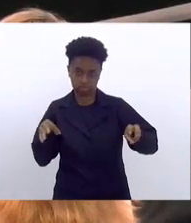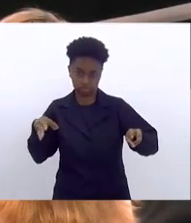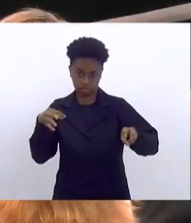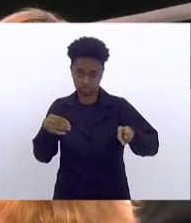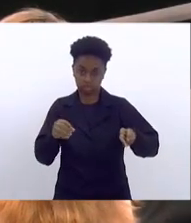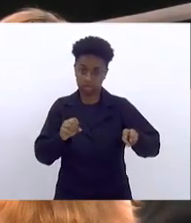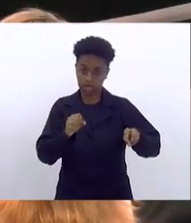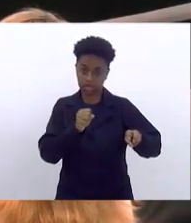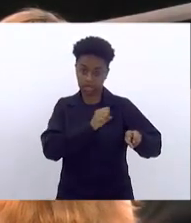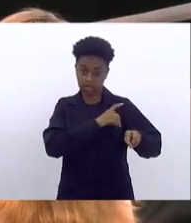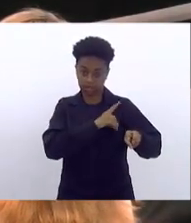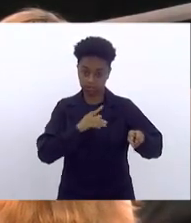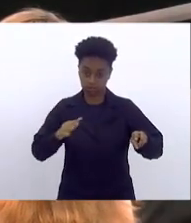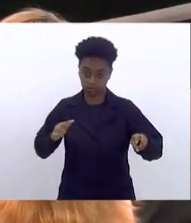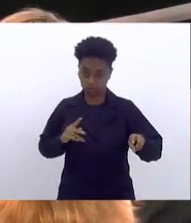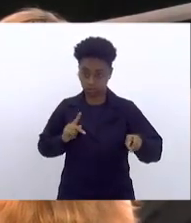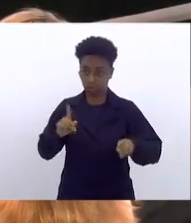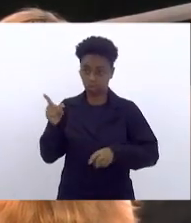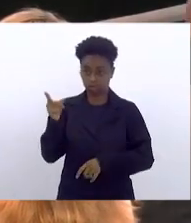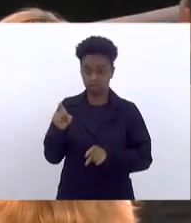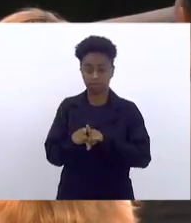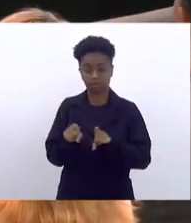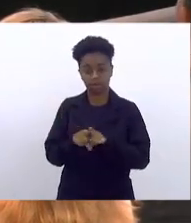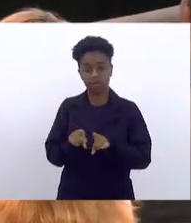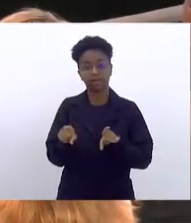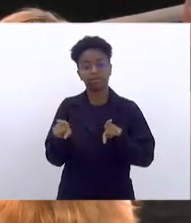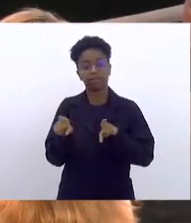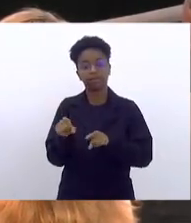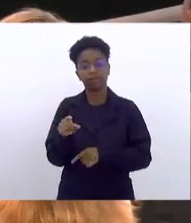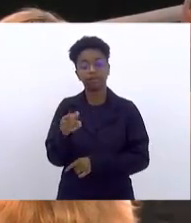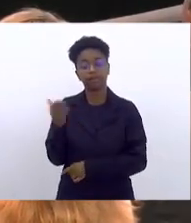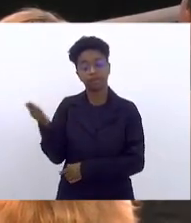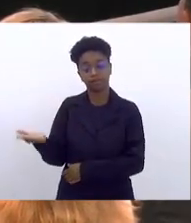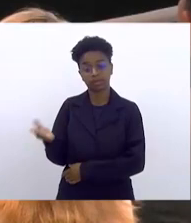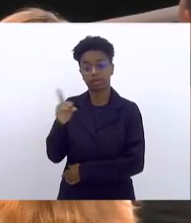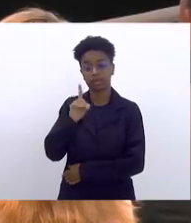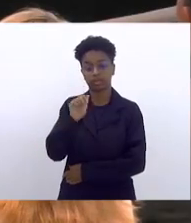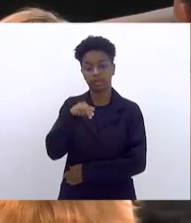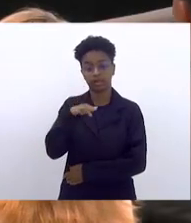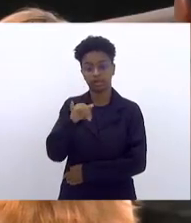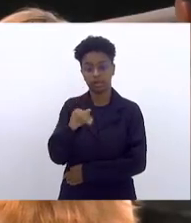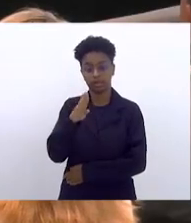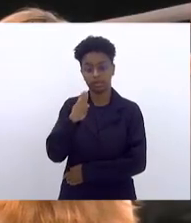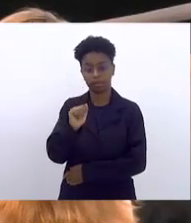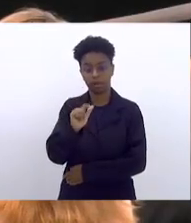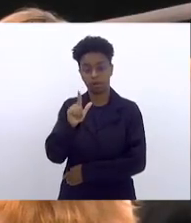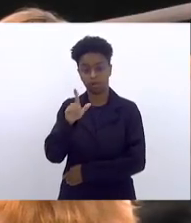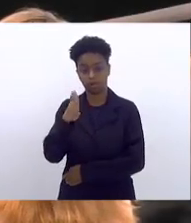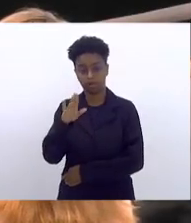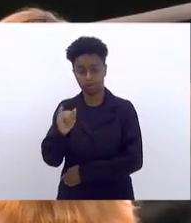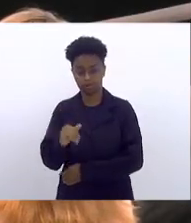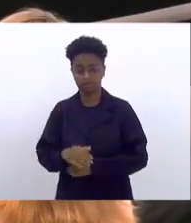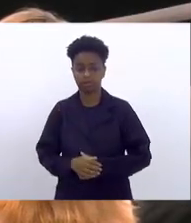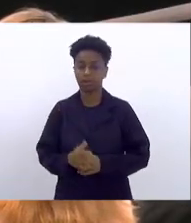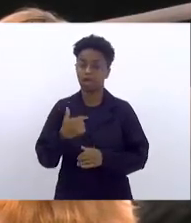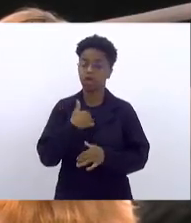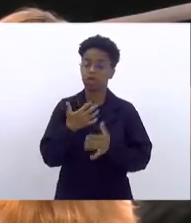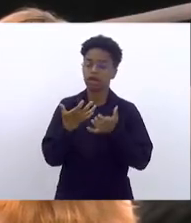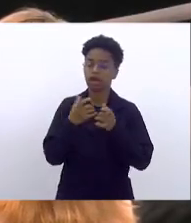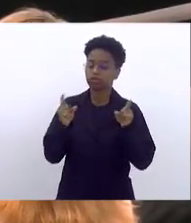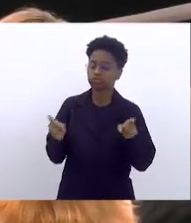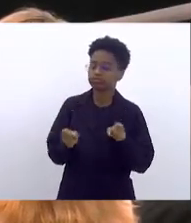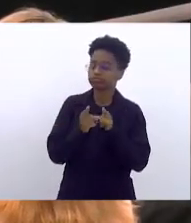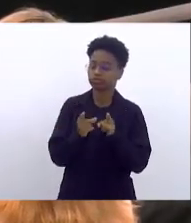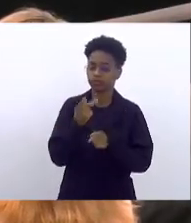defensor público e a nossa companheira Dani Balbi eu quero ser breve